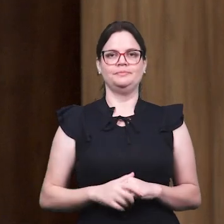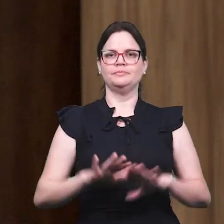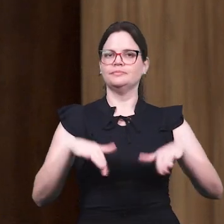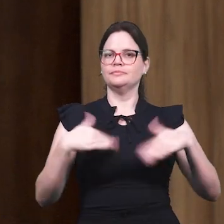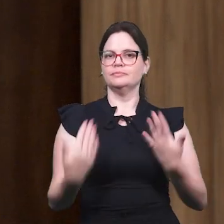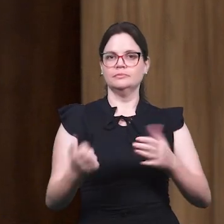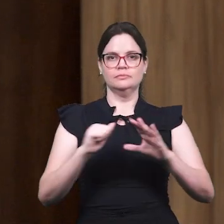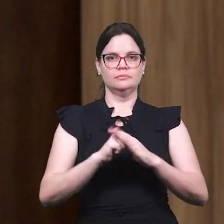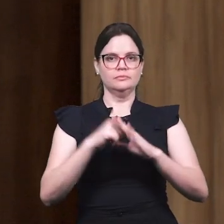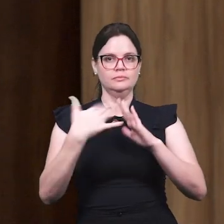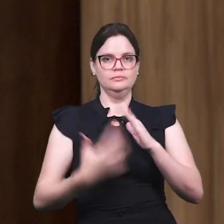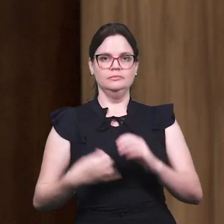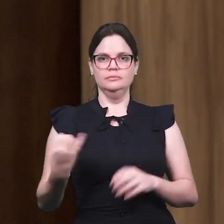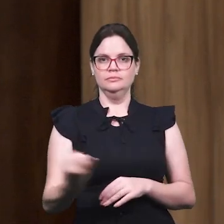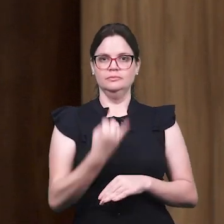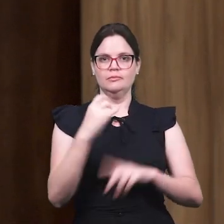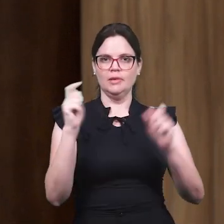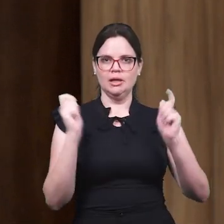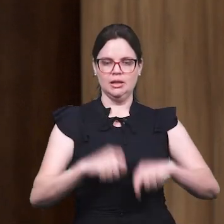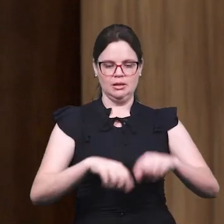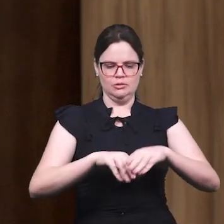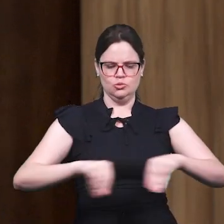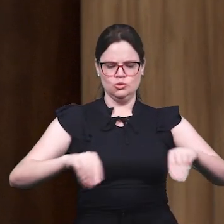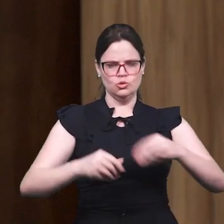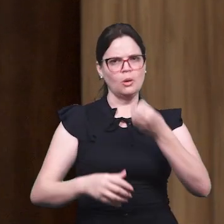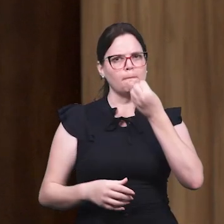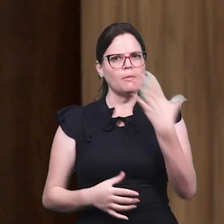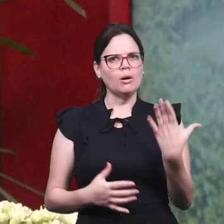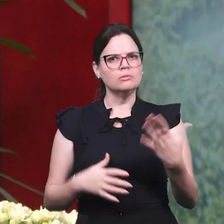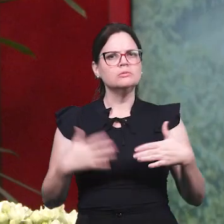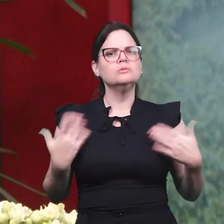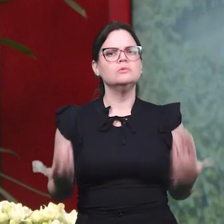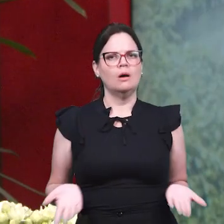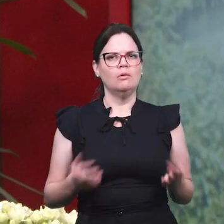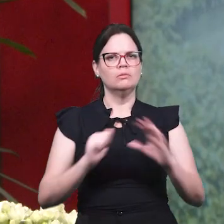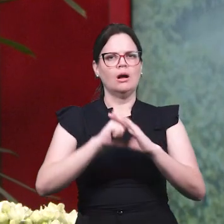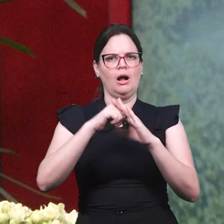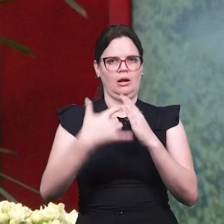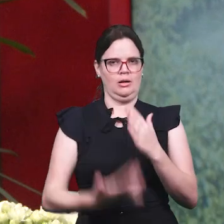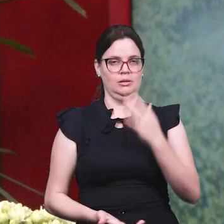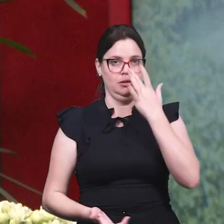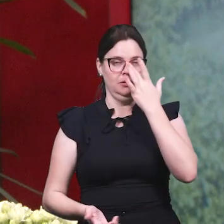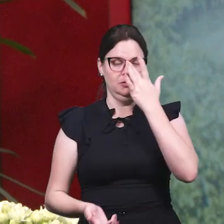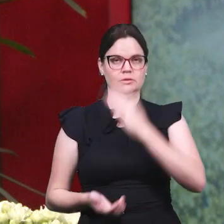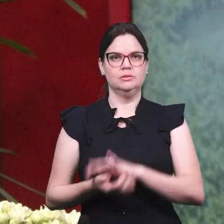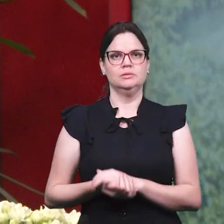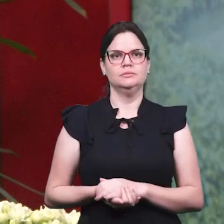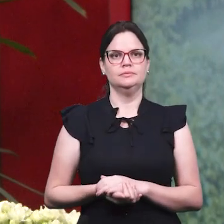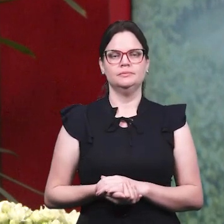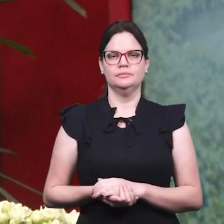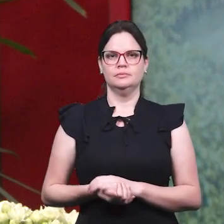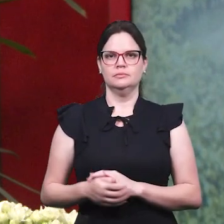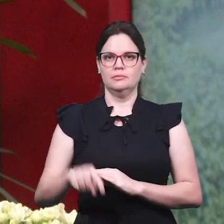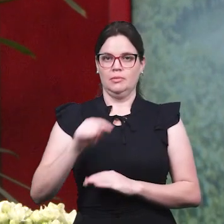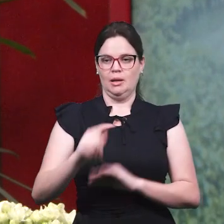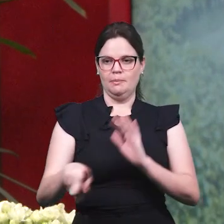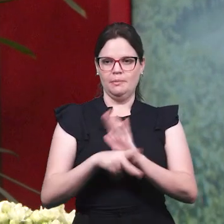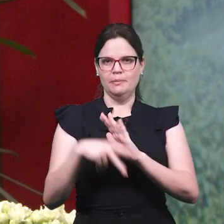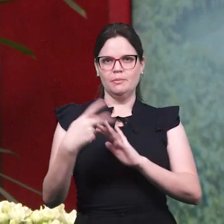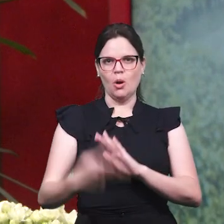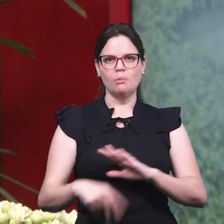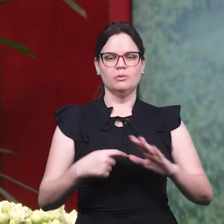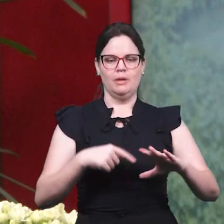características importantes para manter um solo saudável? Um solo apropriado para a